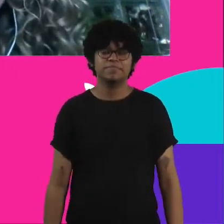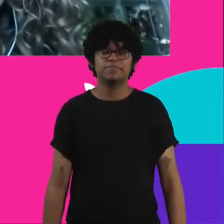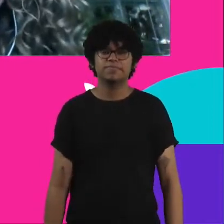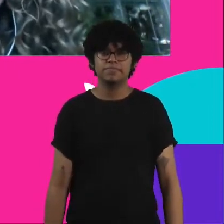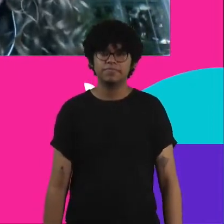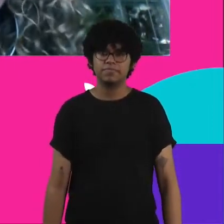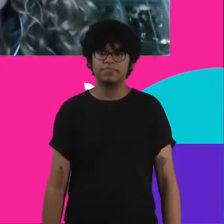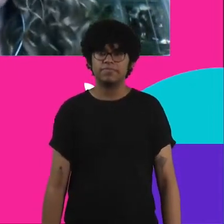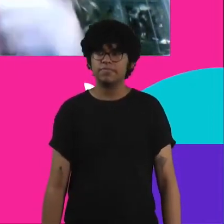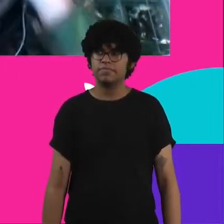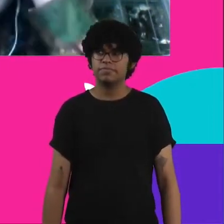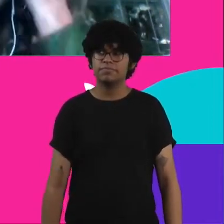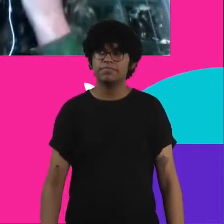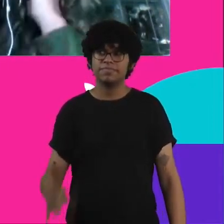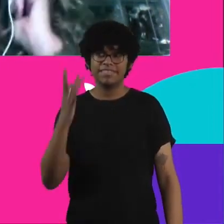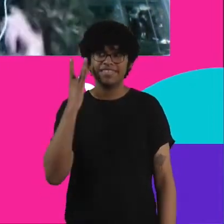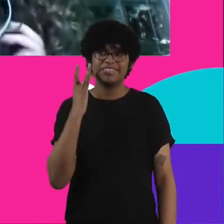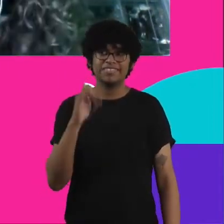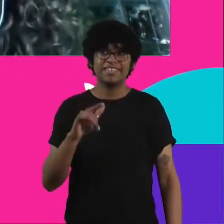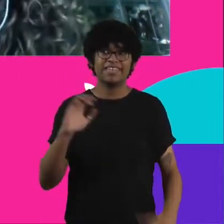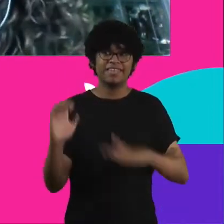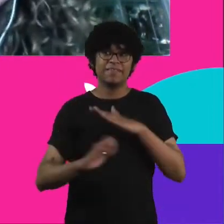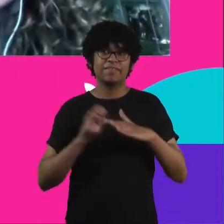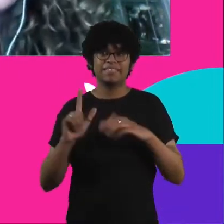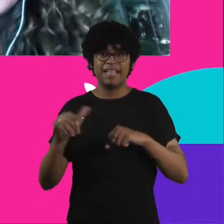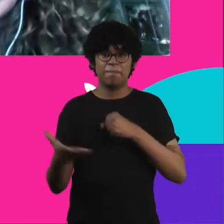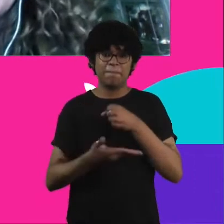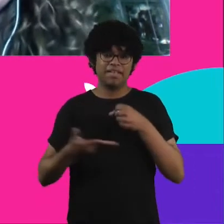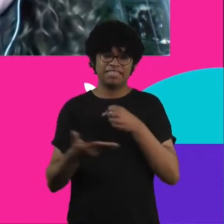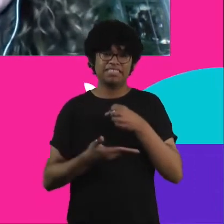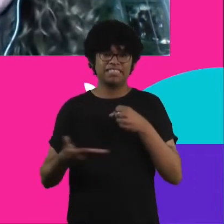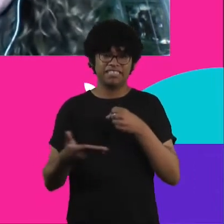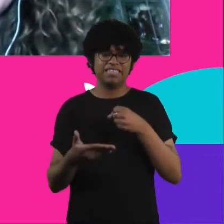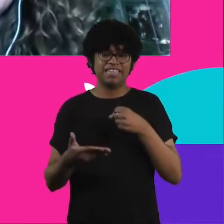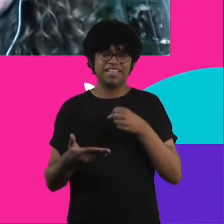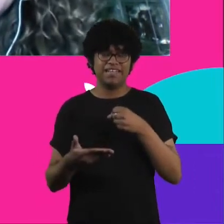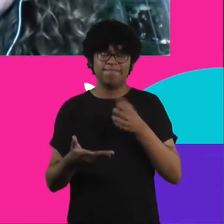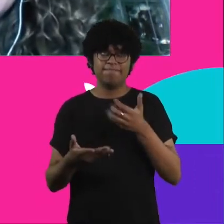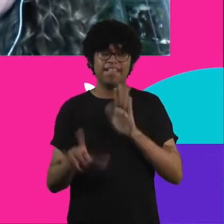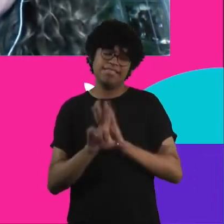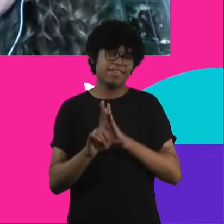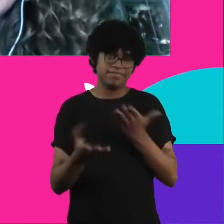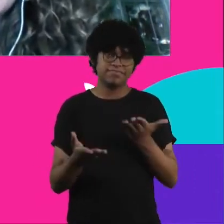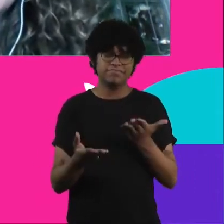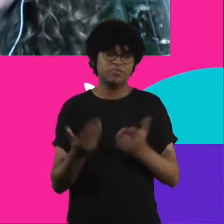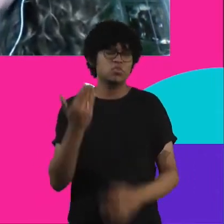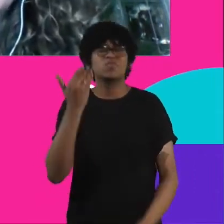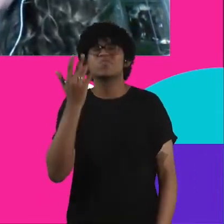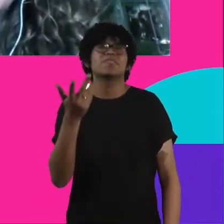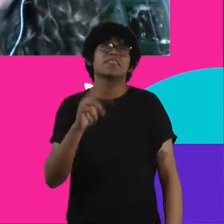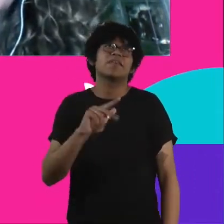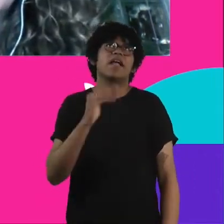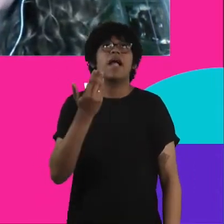Eu acho que as empresas estão fazendo um movimento baseado numa lei, tá? Elas não estão entendendo de uma